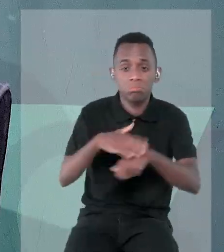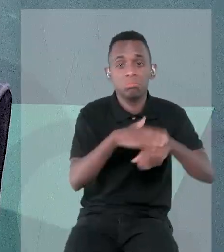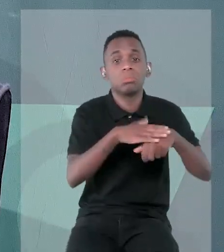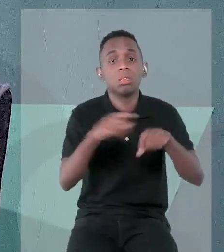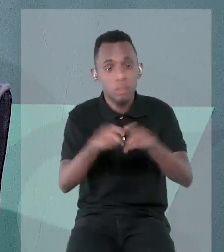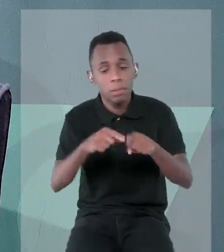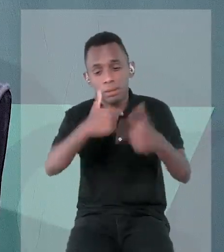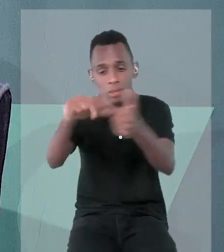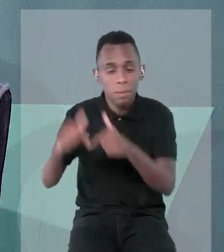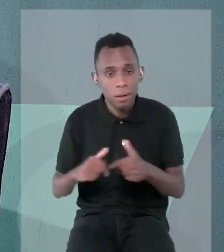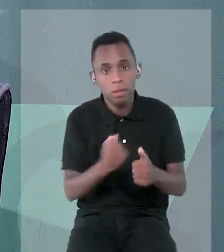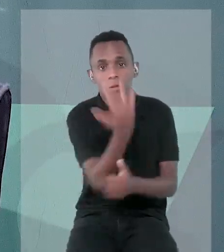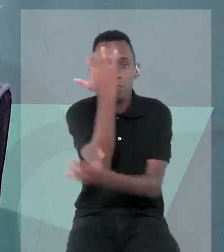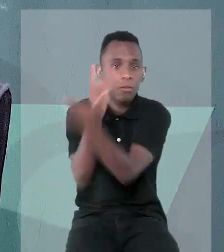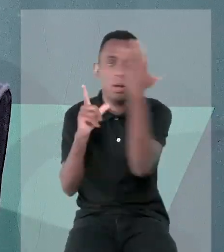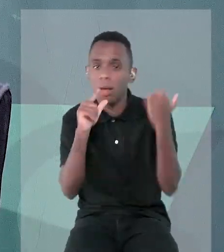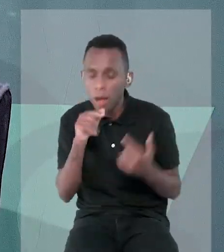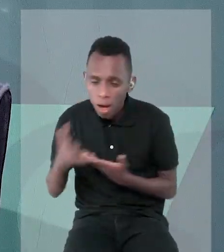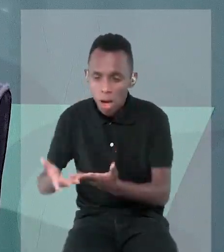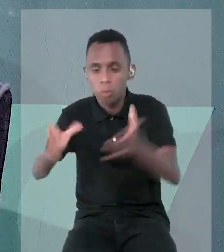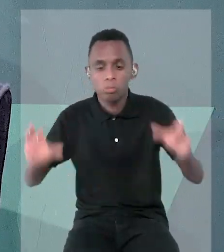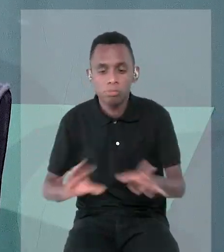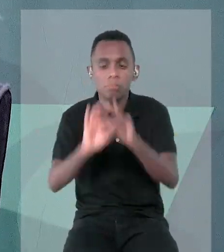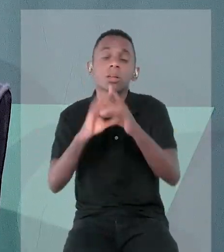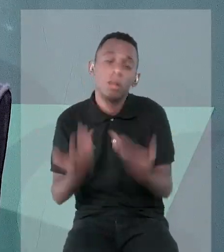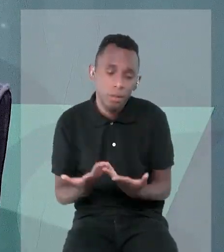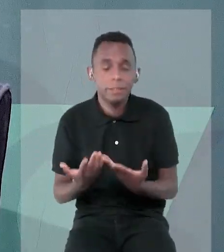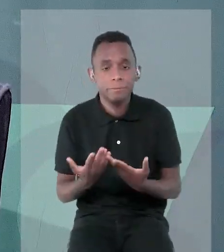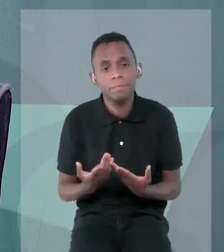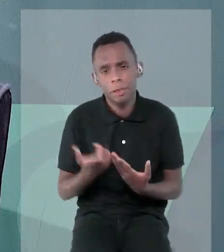para a agrofloresta. Então vai ser uma demanda muito maior do que nós conseguimos,